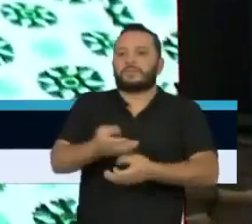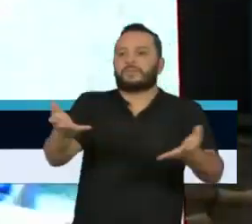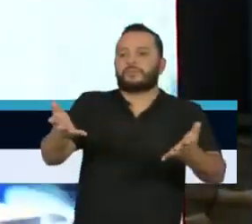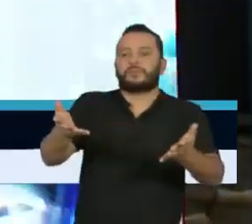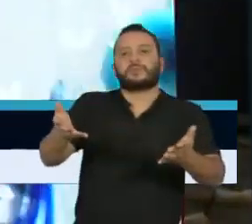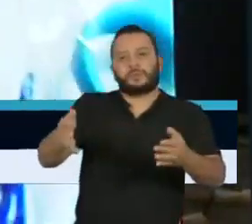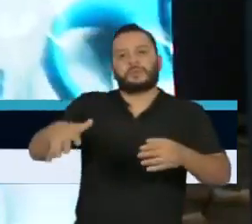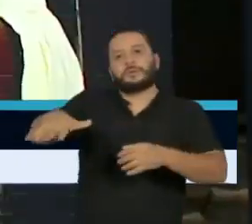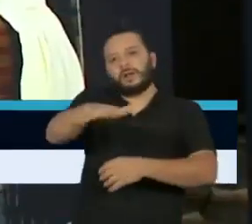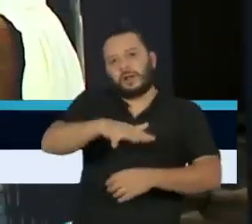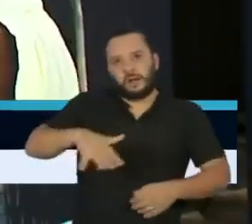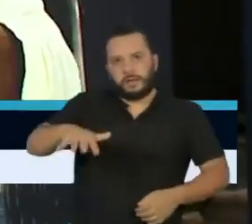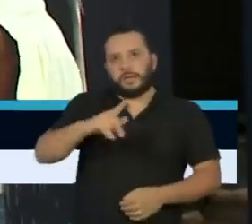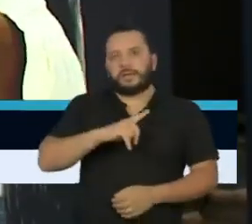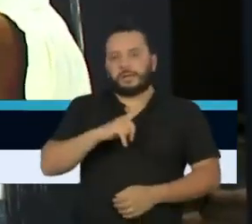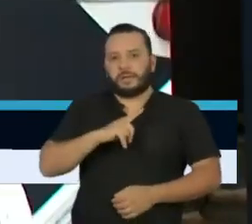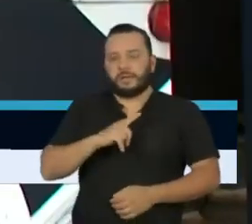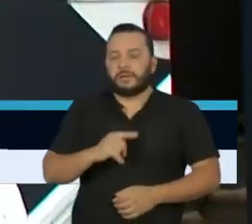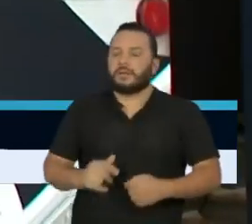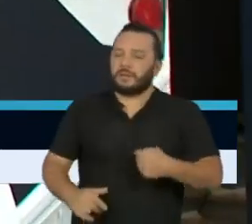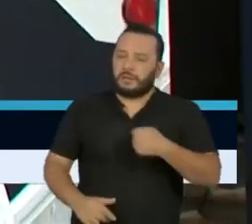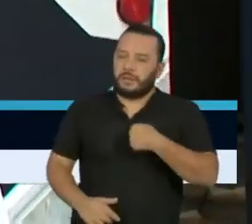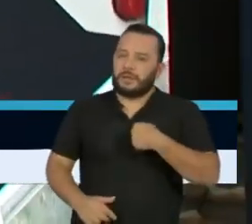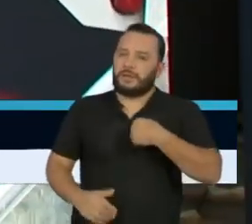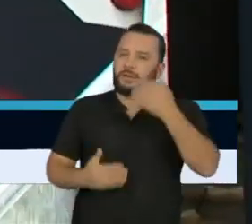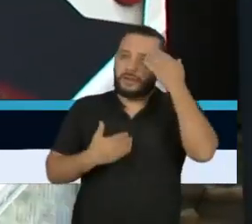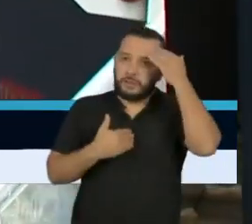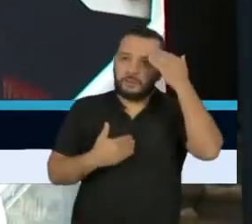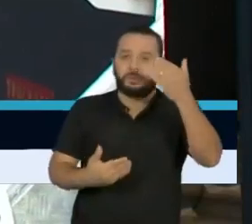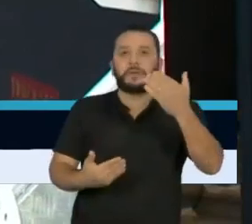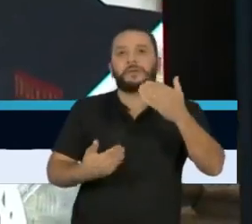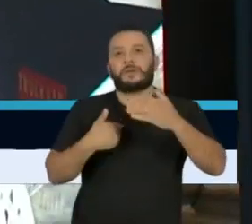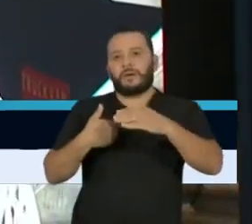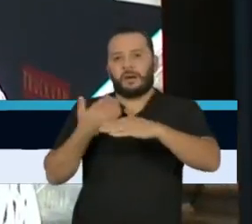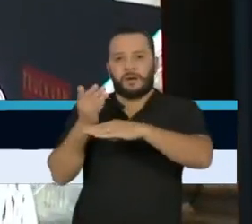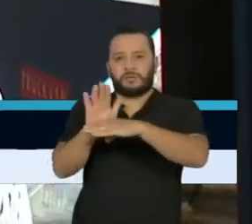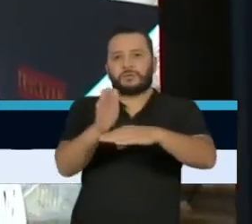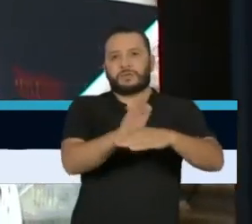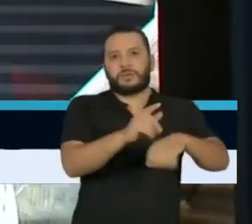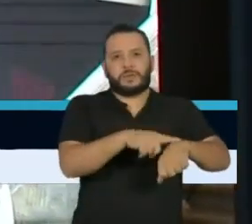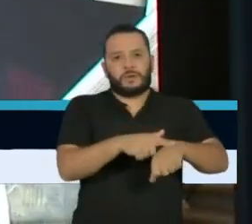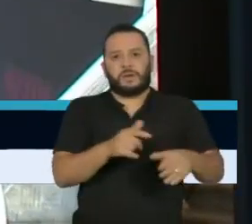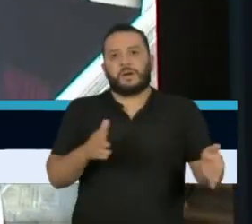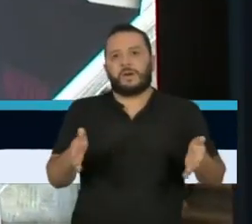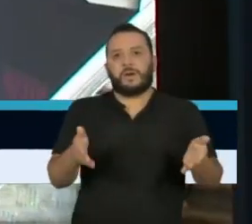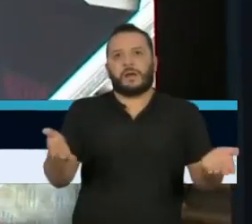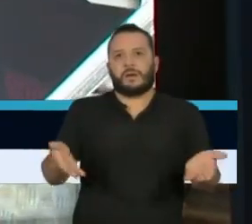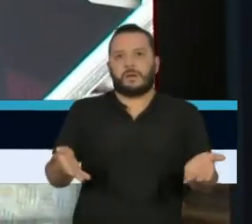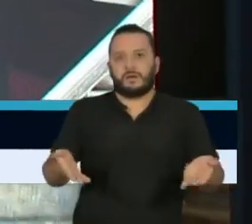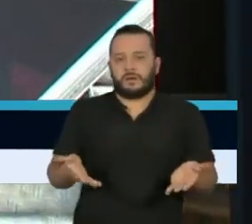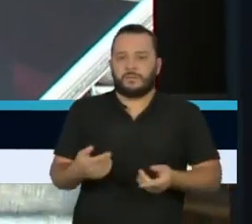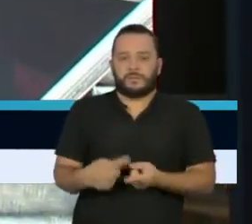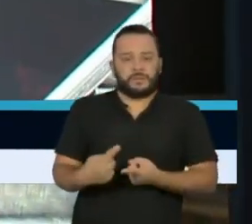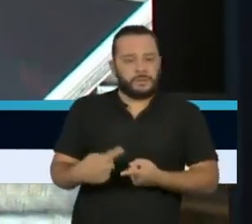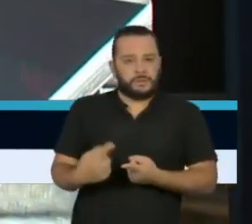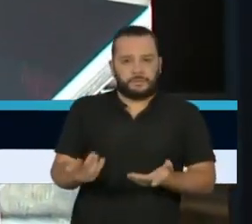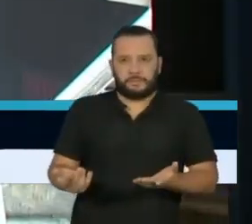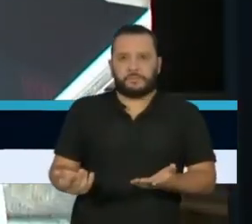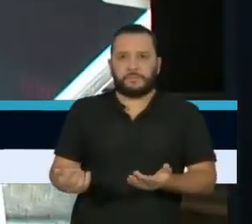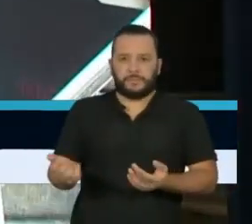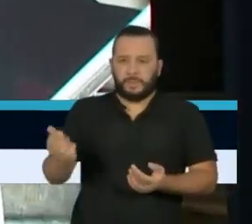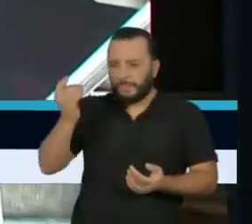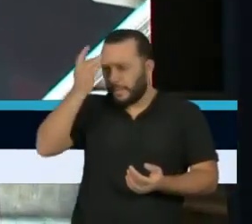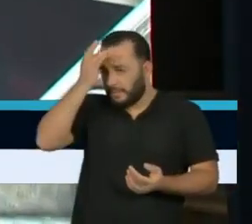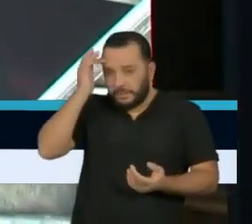as comunidades. Então, para mim é muito gratificante estar ajudando nessa hora, né? Porque tanta